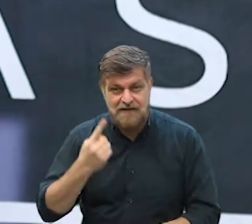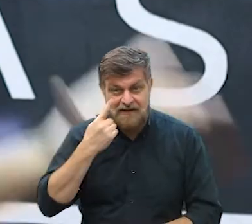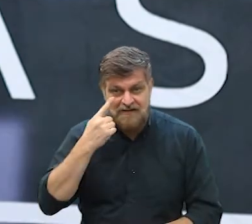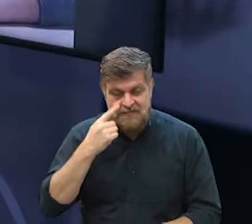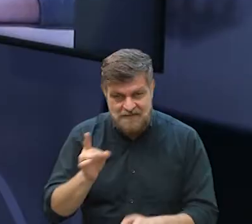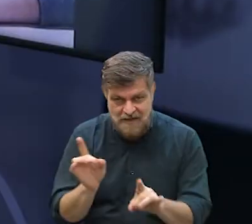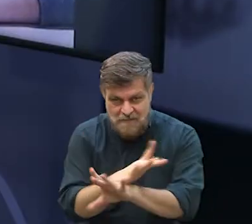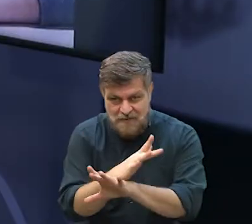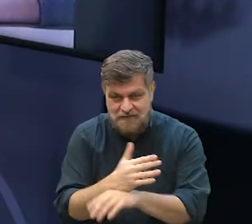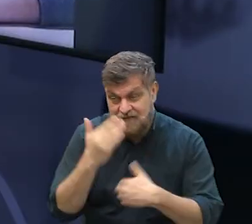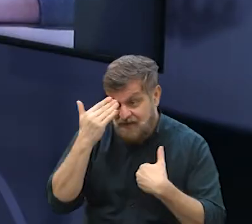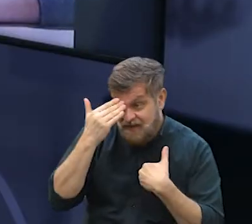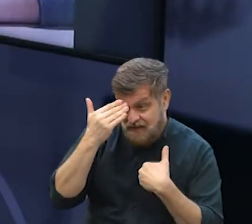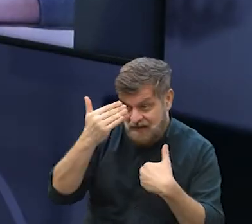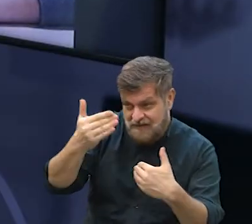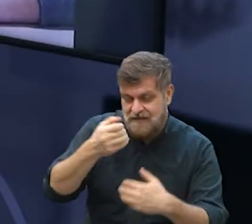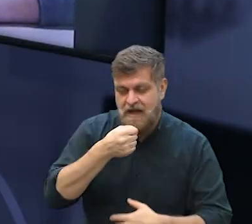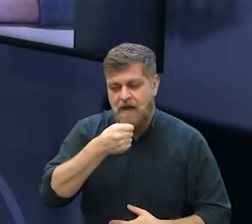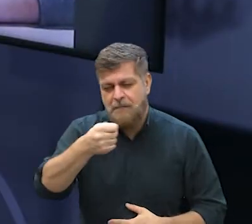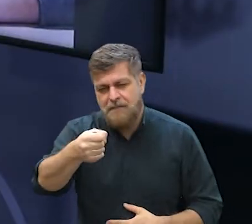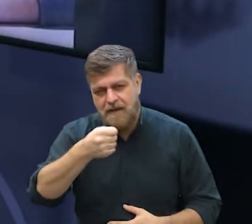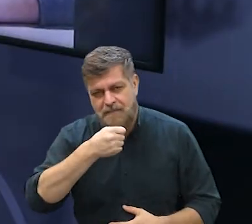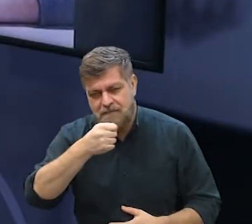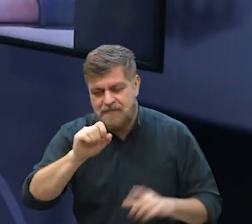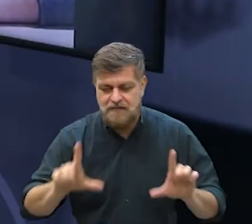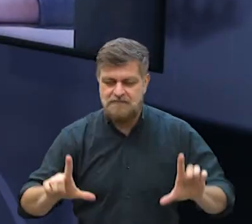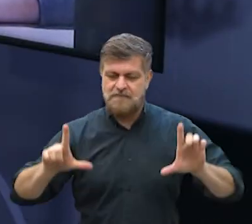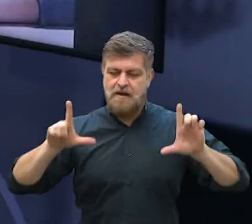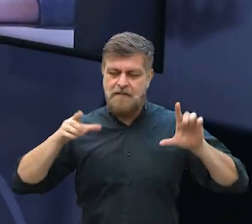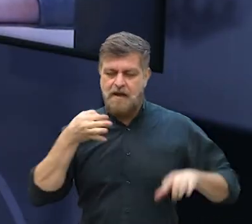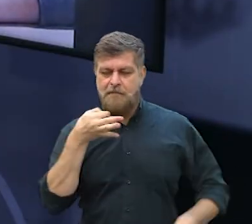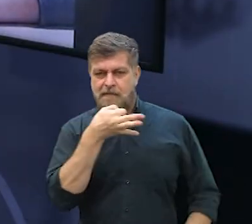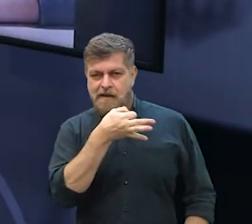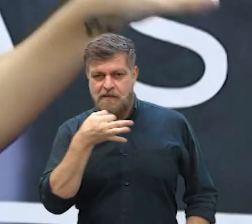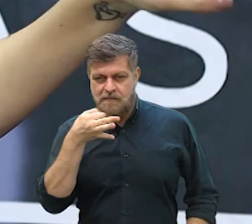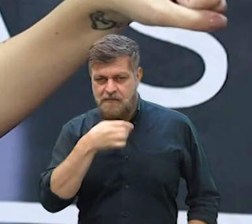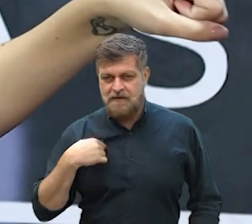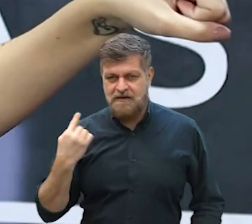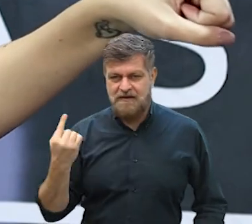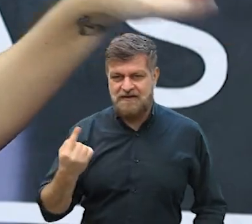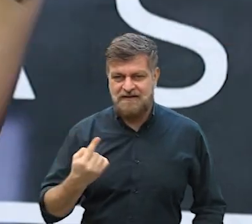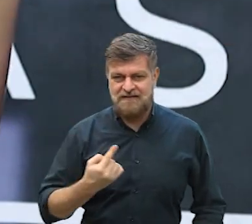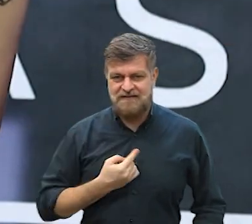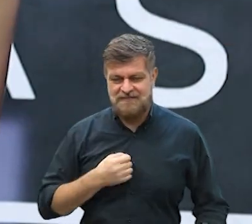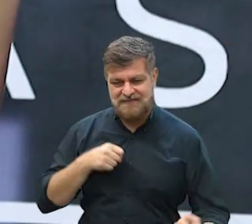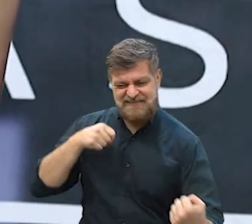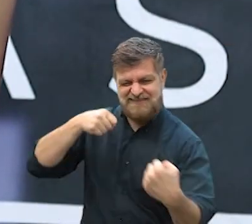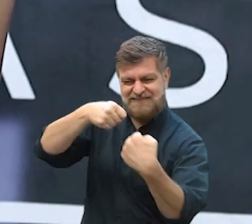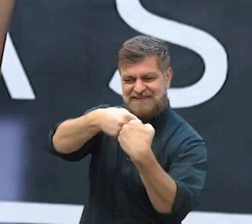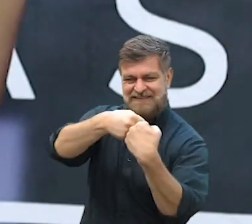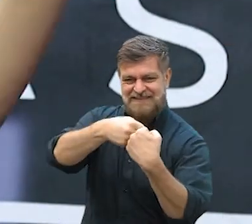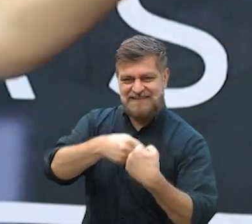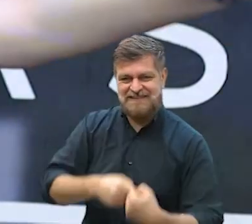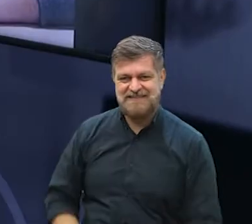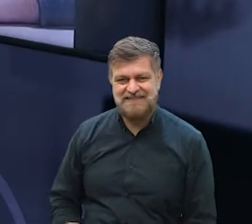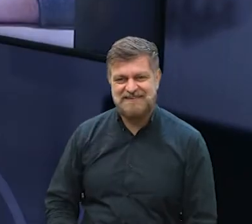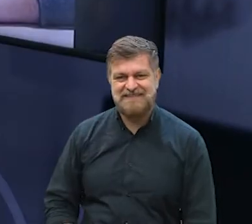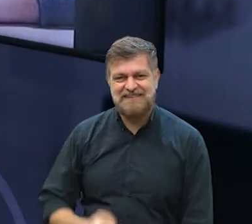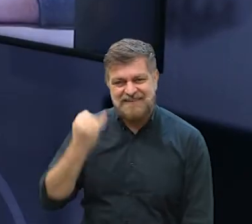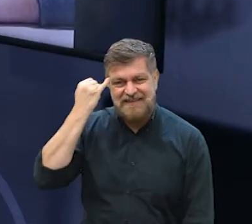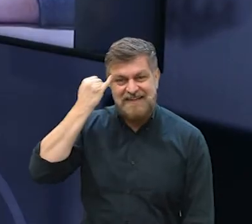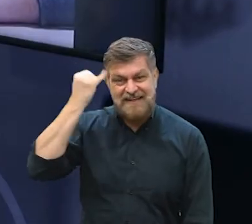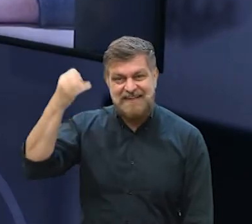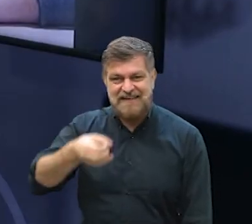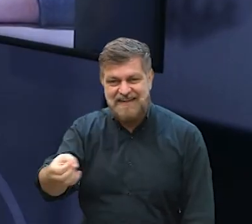Tatiane, muito obrigada pela sua atenção, pelo seu tempo de entrevista. Vamos finalizar fazendo um toquinho? Vamos inovar aqui?